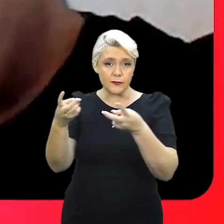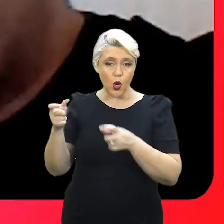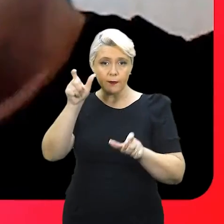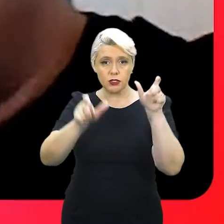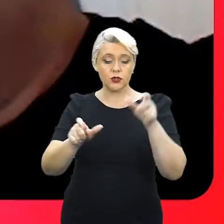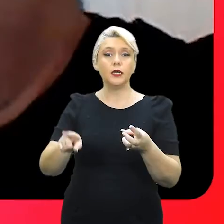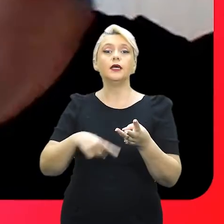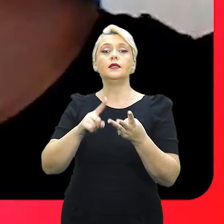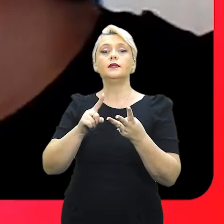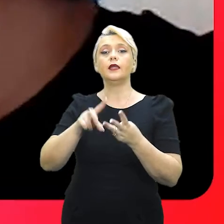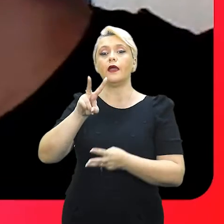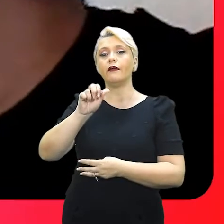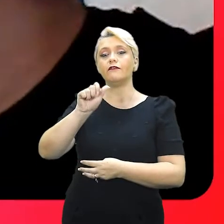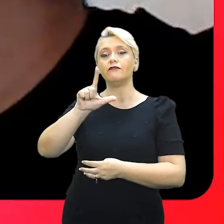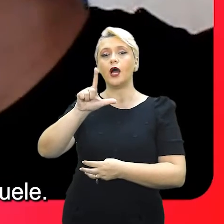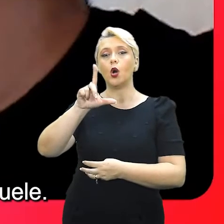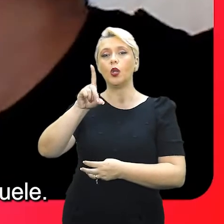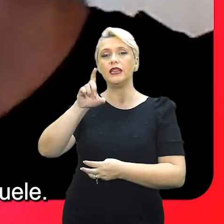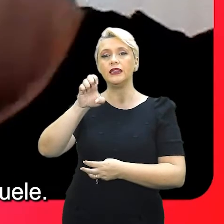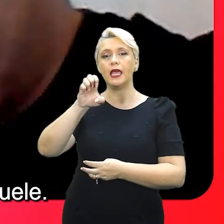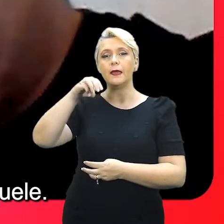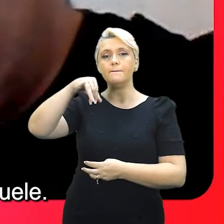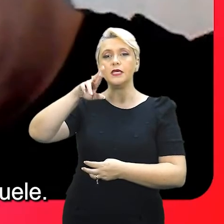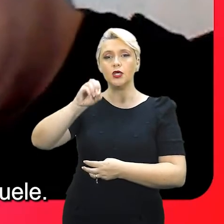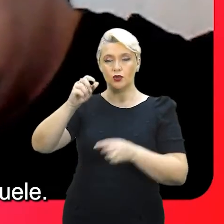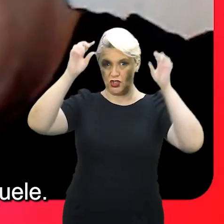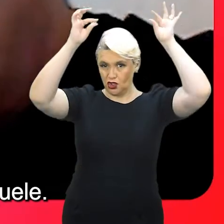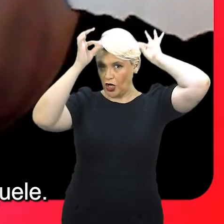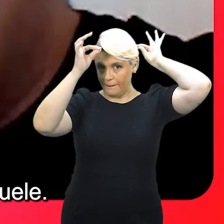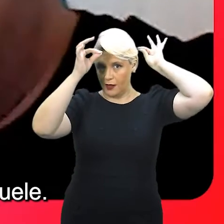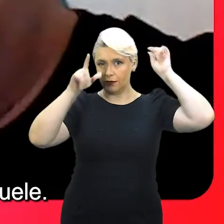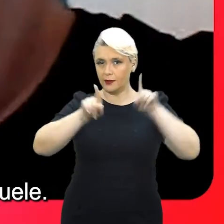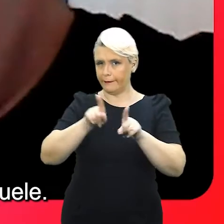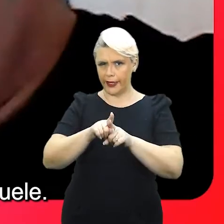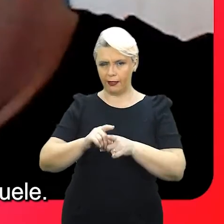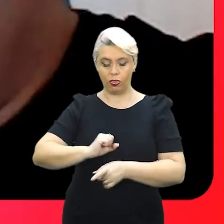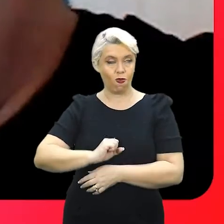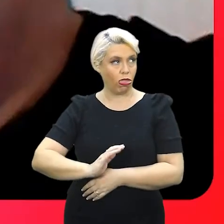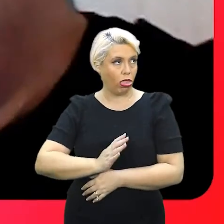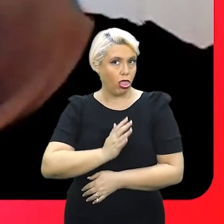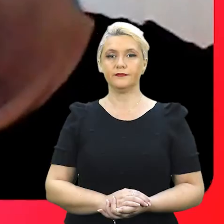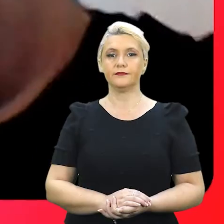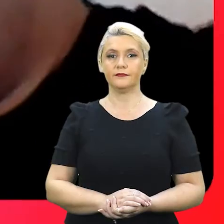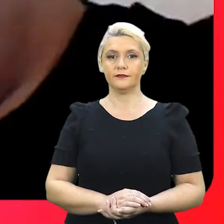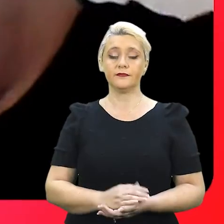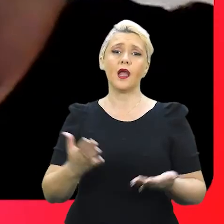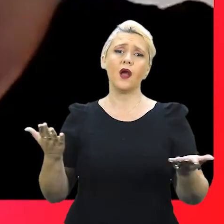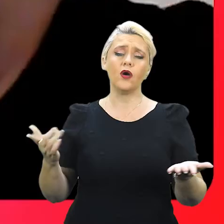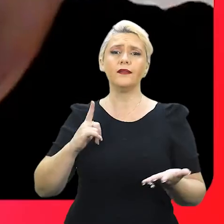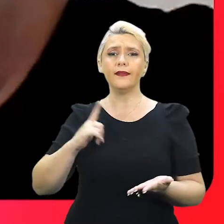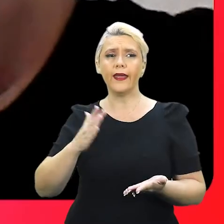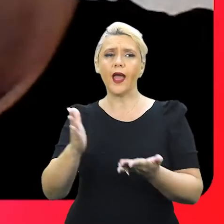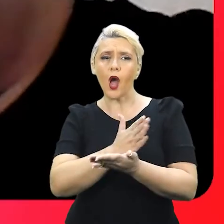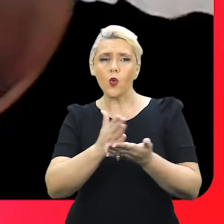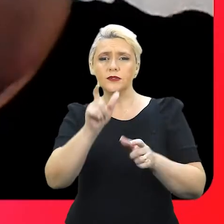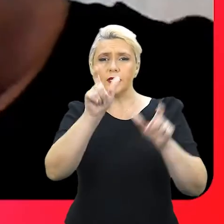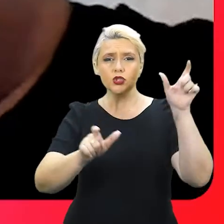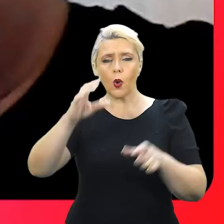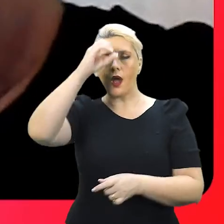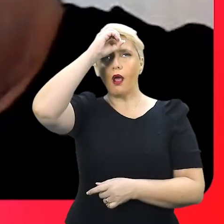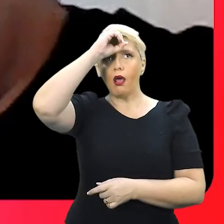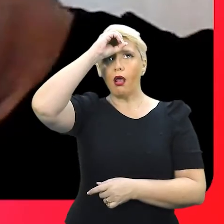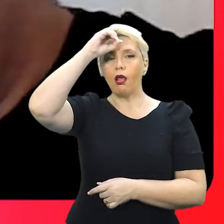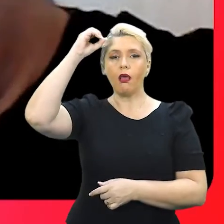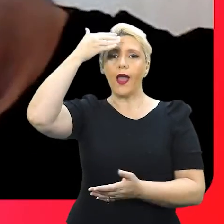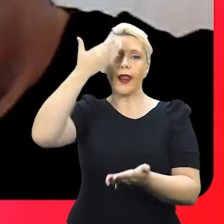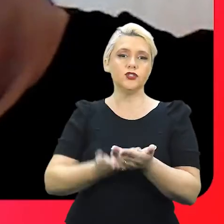aquele Valdemiro, aquele do chapéu também, pelo amor de Deus, de dar nojo, um cara daquele, né? Agora, tem gente inocente, infelizmente, que